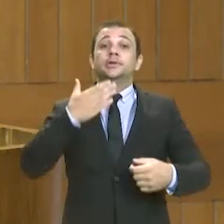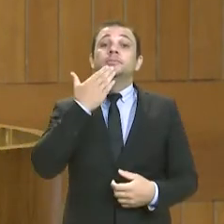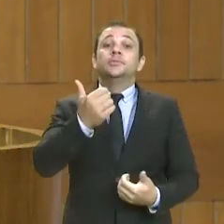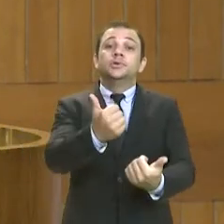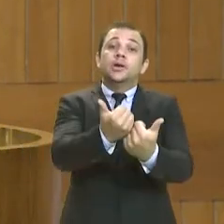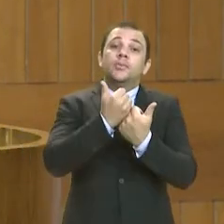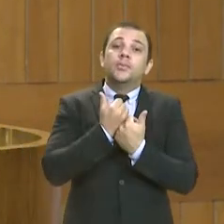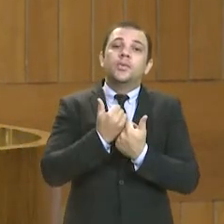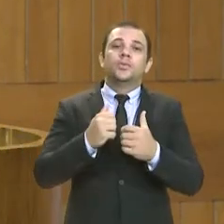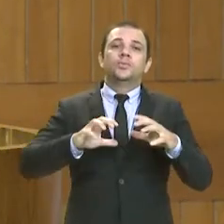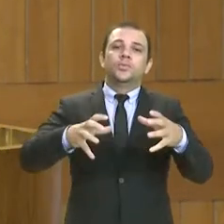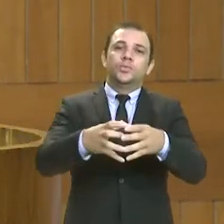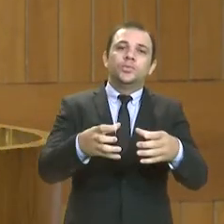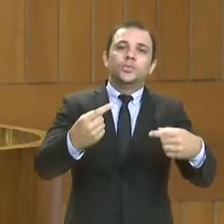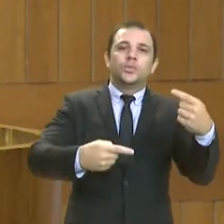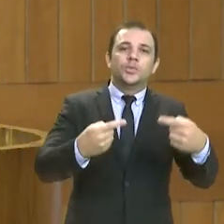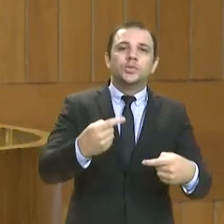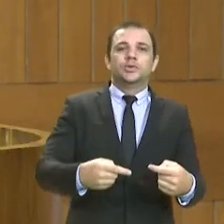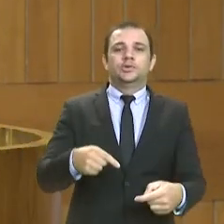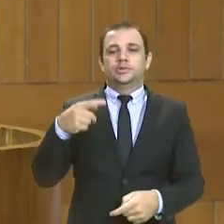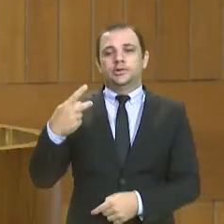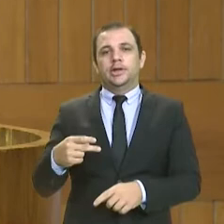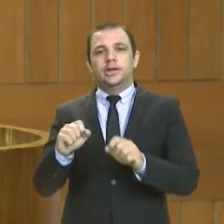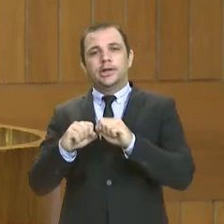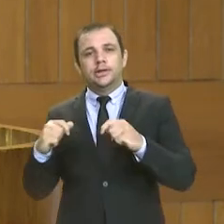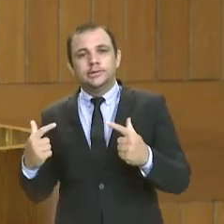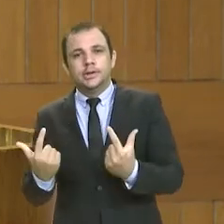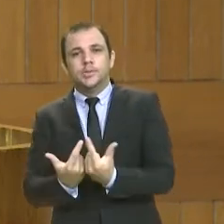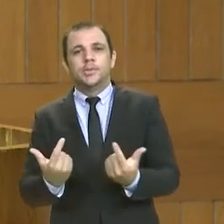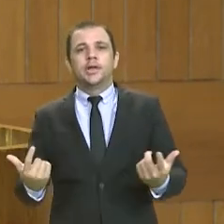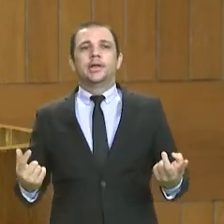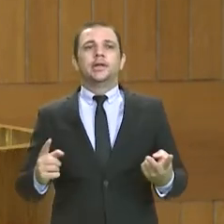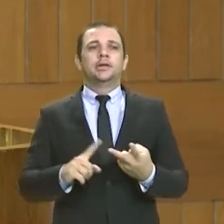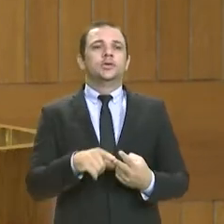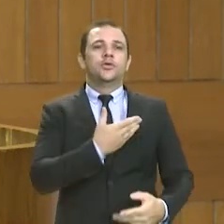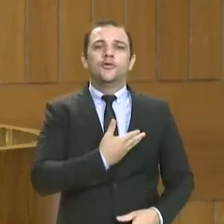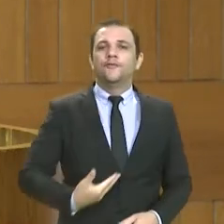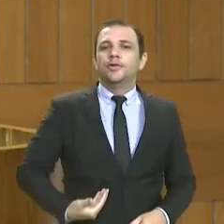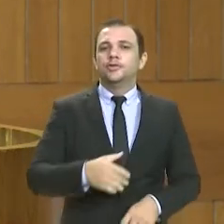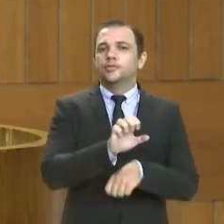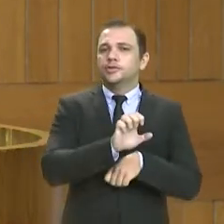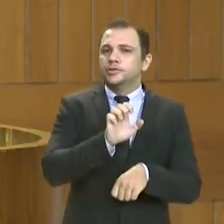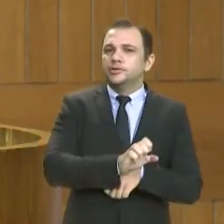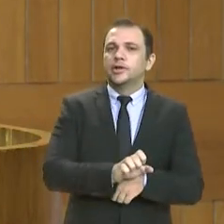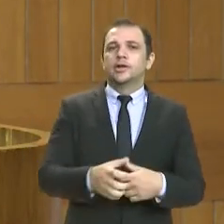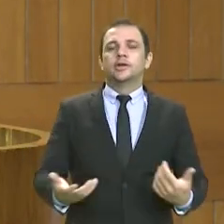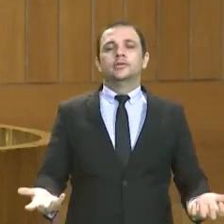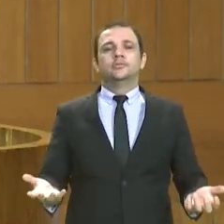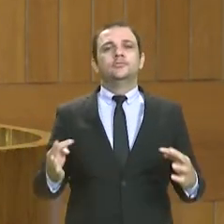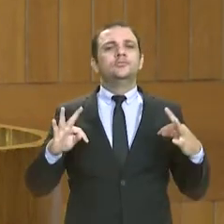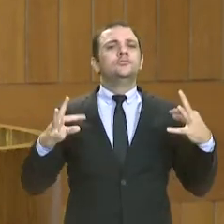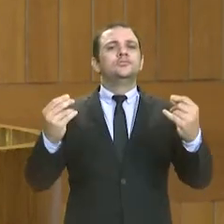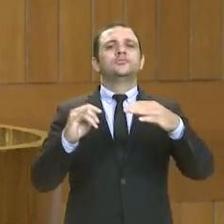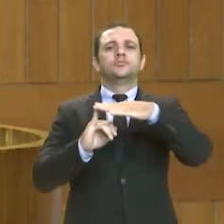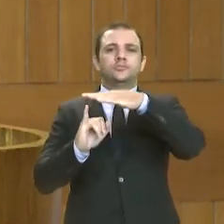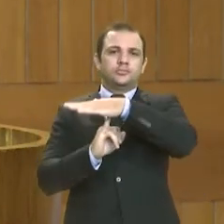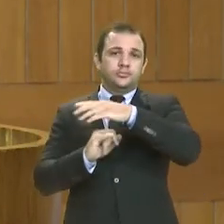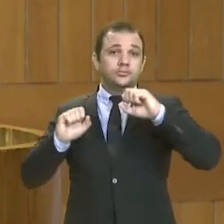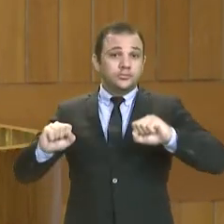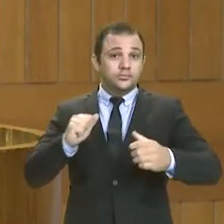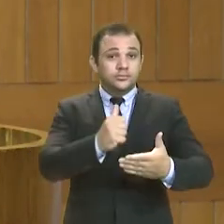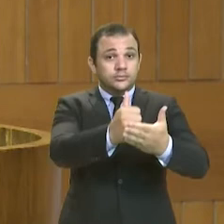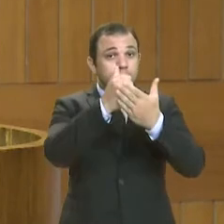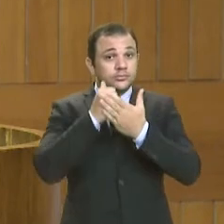classe política, da Assembleia Legislativa, do Governo do Estado do Maranhão, a todas as entidades que possam contribuir e